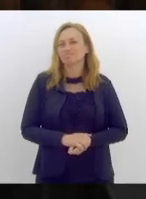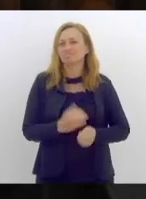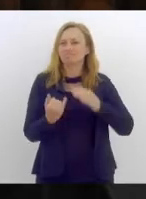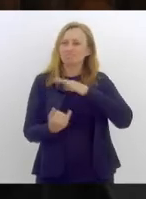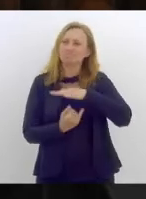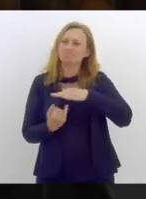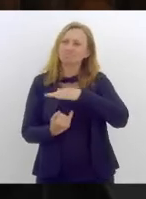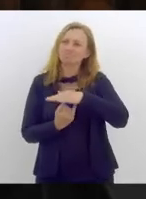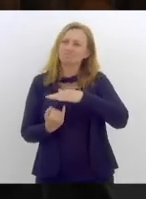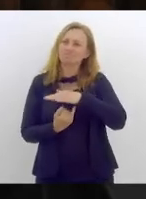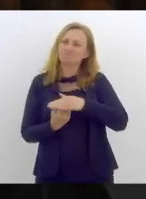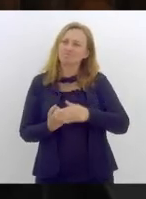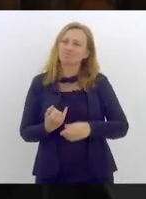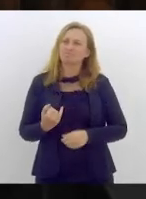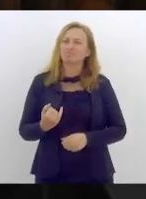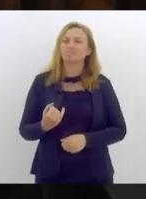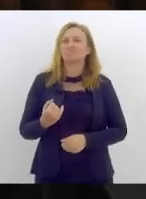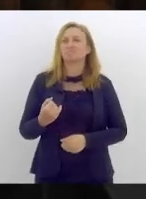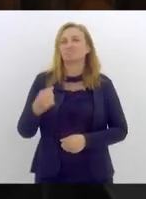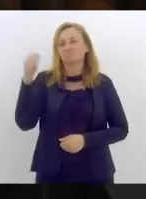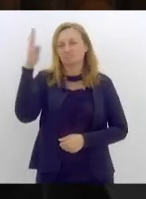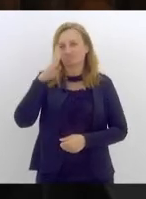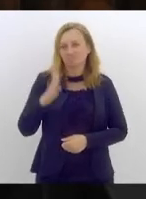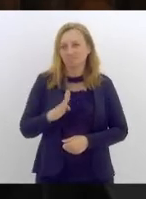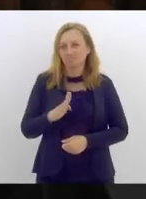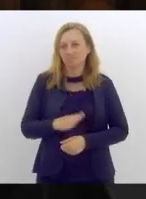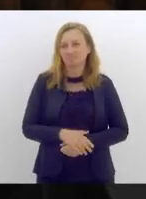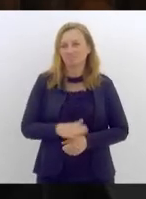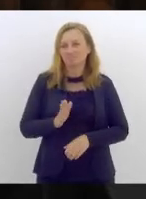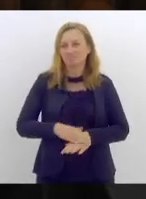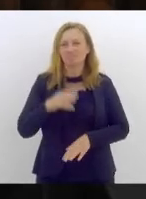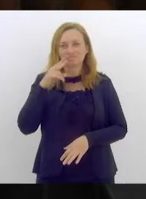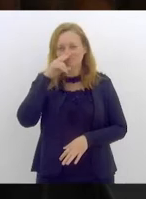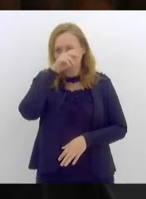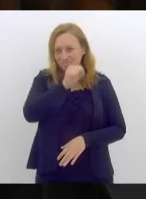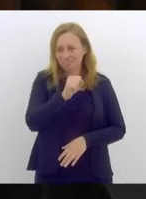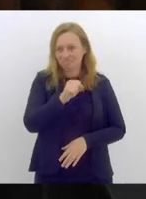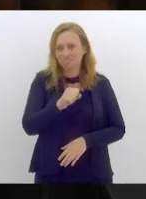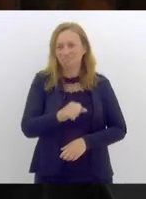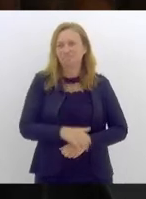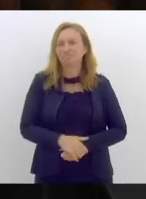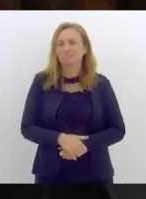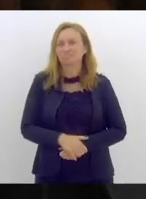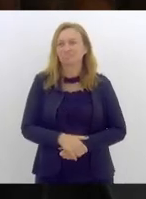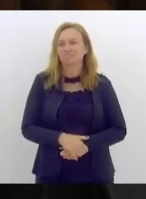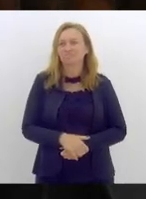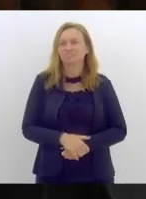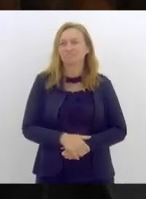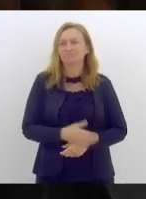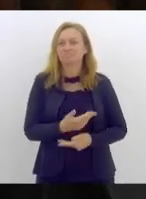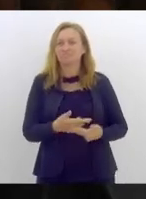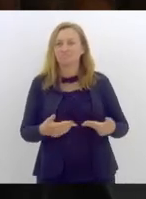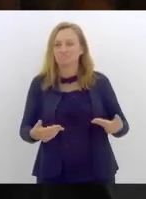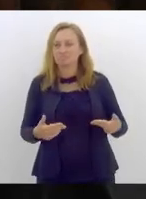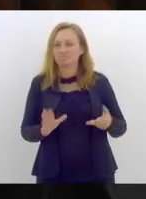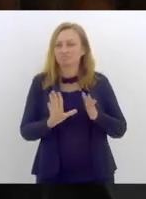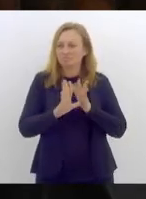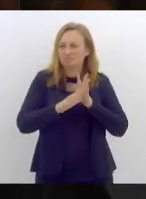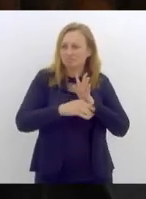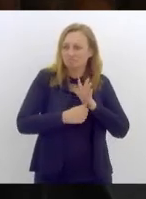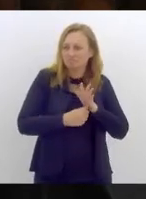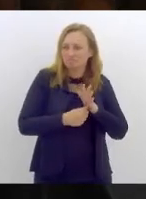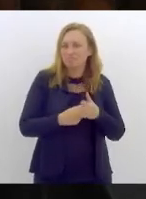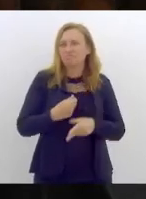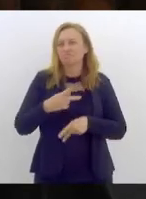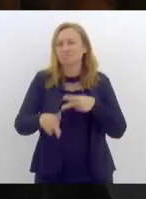instituições brasileiras são mais fortes que pretensos golpistas que o